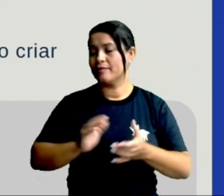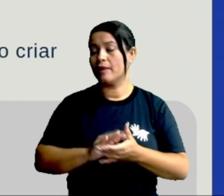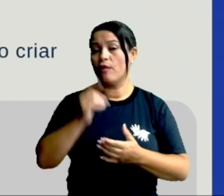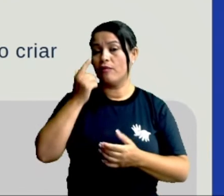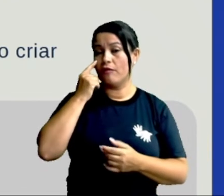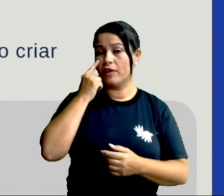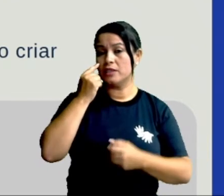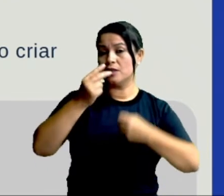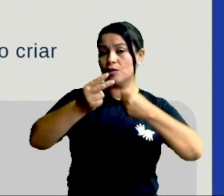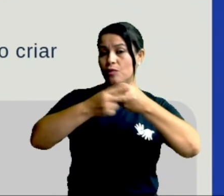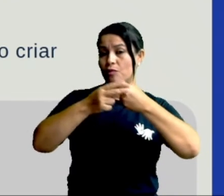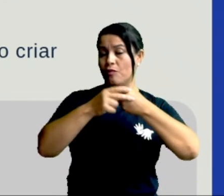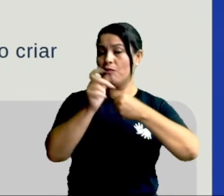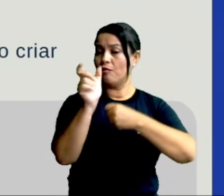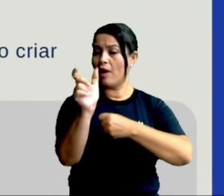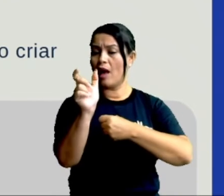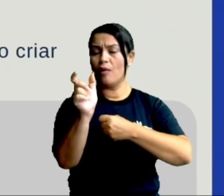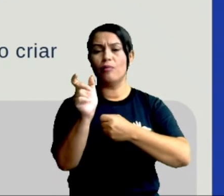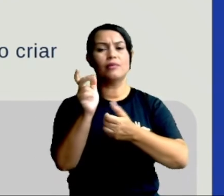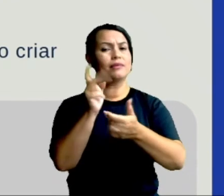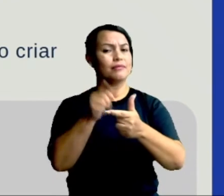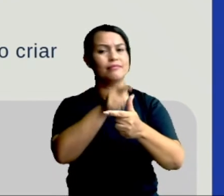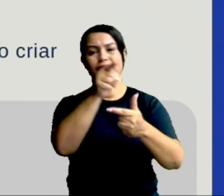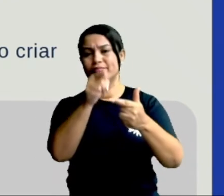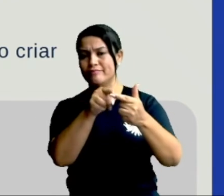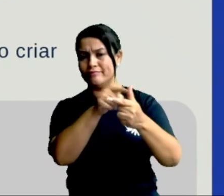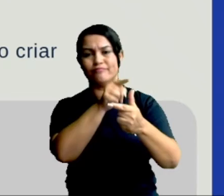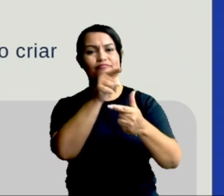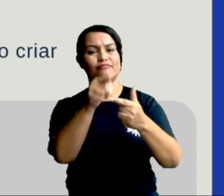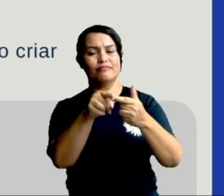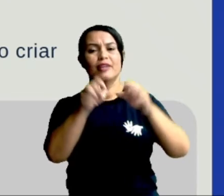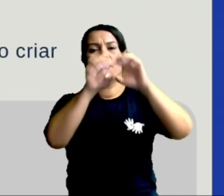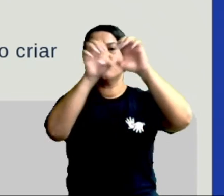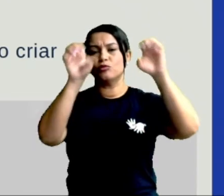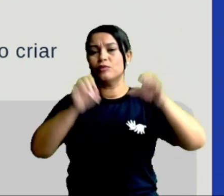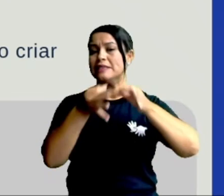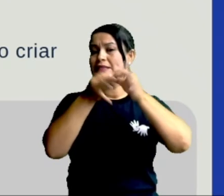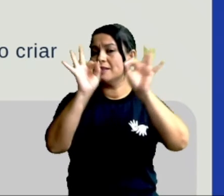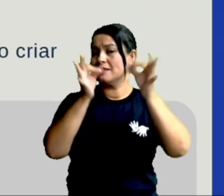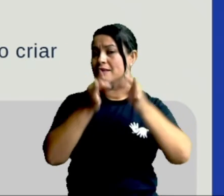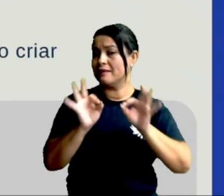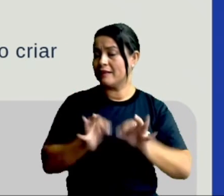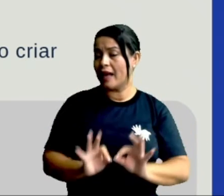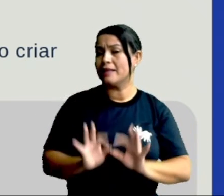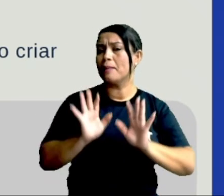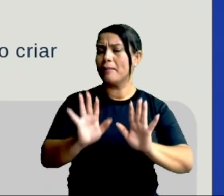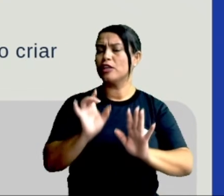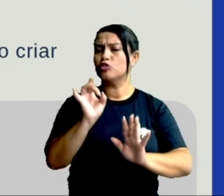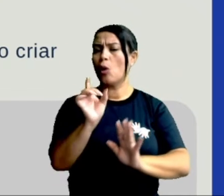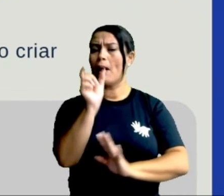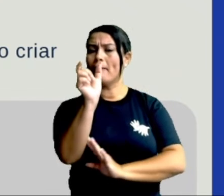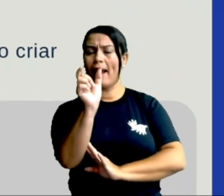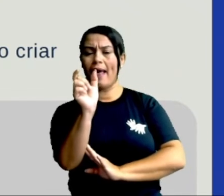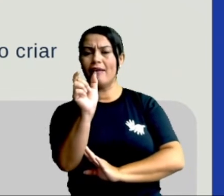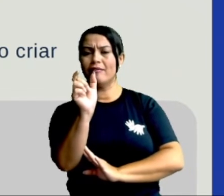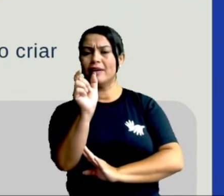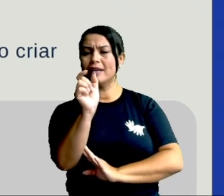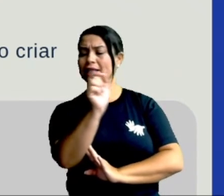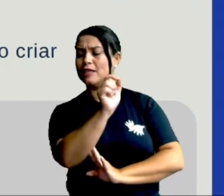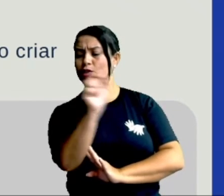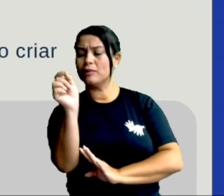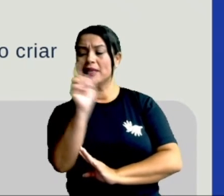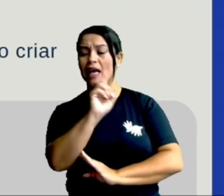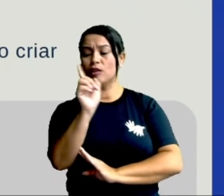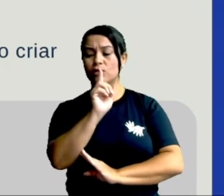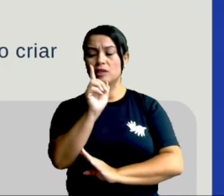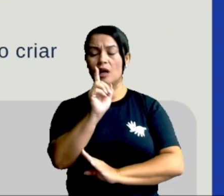o verbo aí, ó, ele se repete também, uma repetição de estrutura sintática, mas não só essa palavra que está sublinhada.